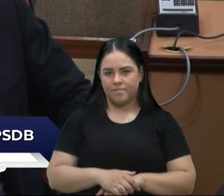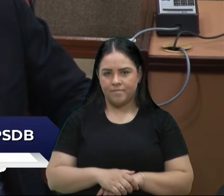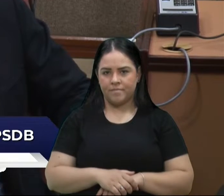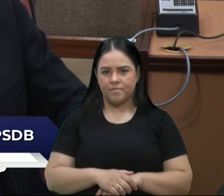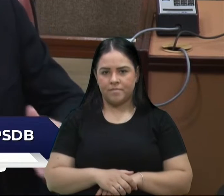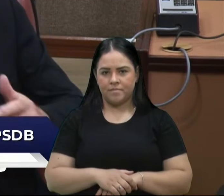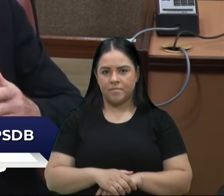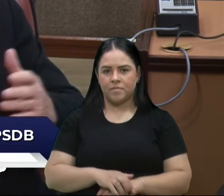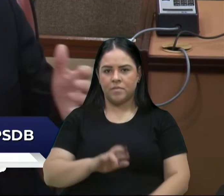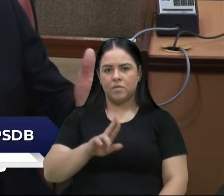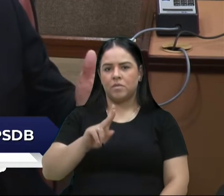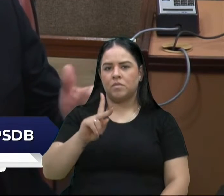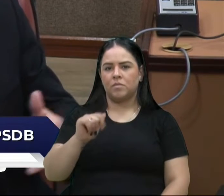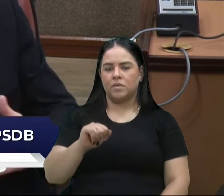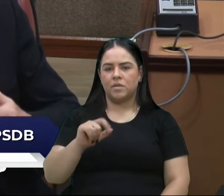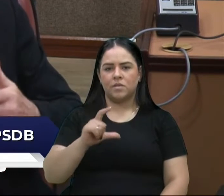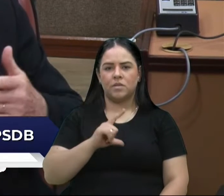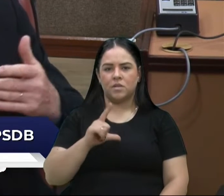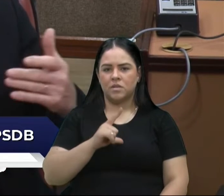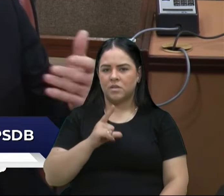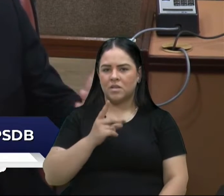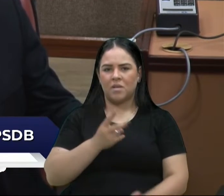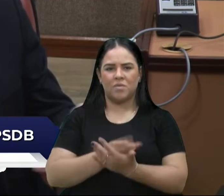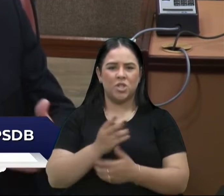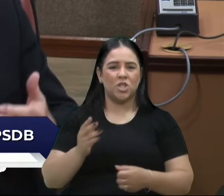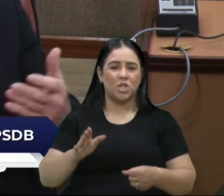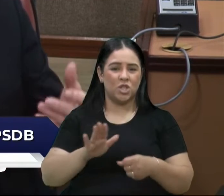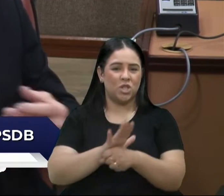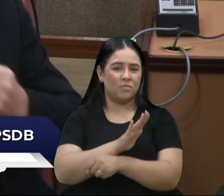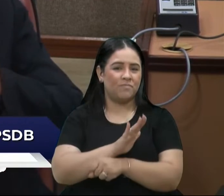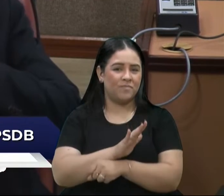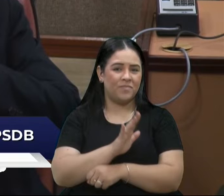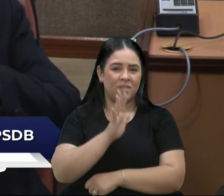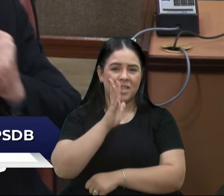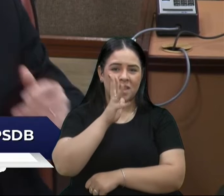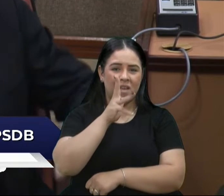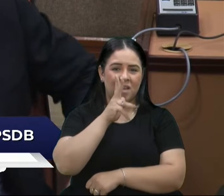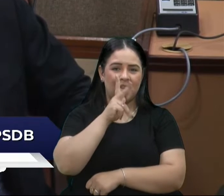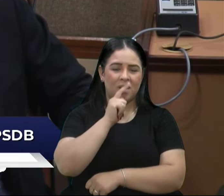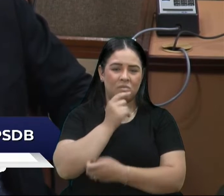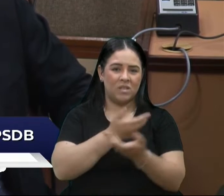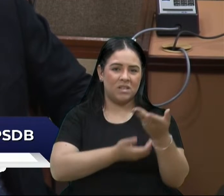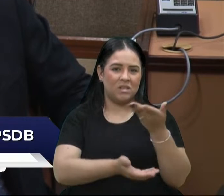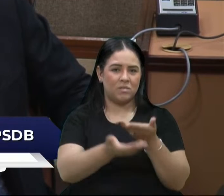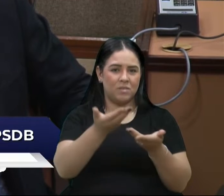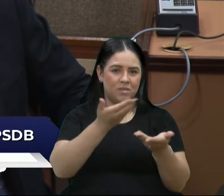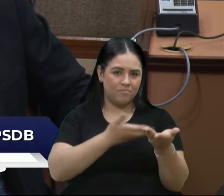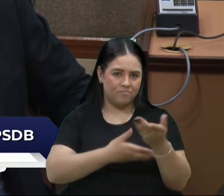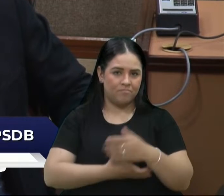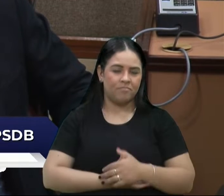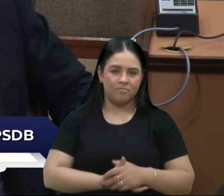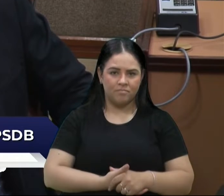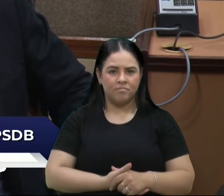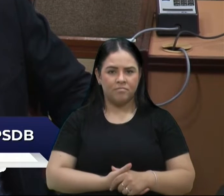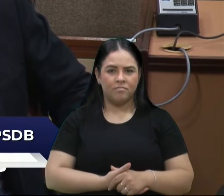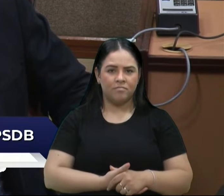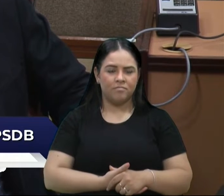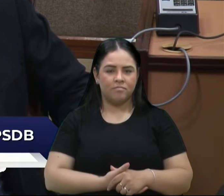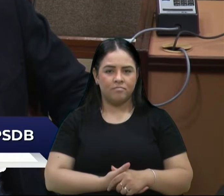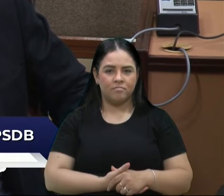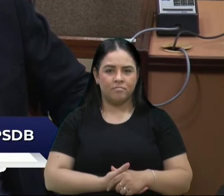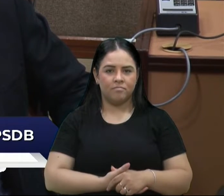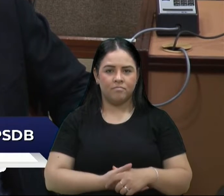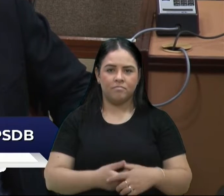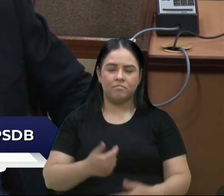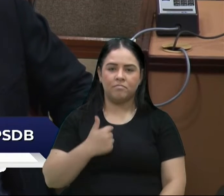As UPAs lotadas e demorando para atender. E aí remete